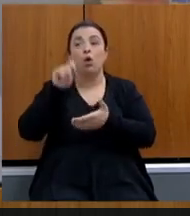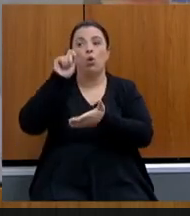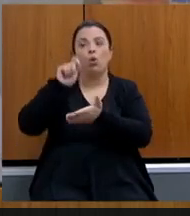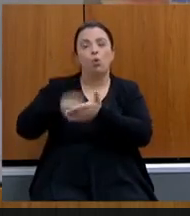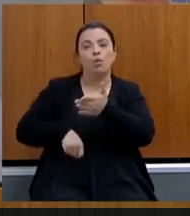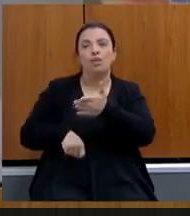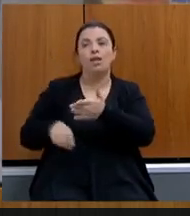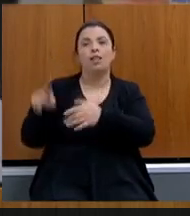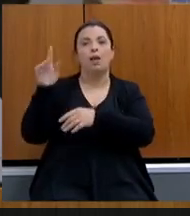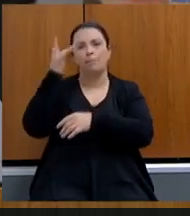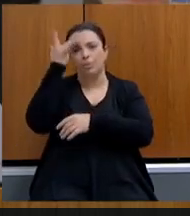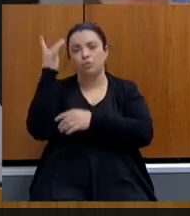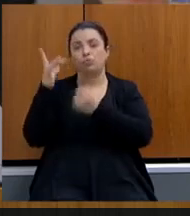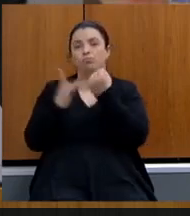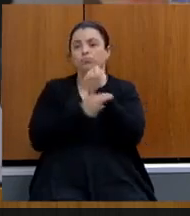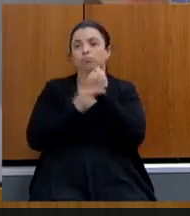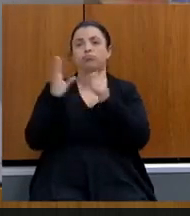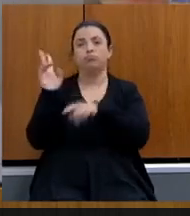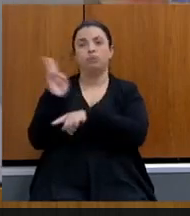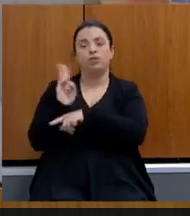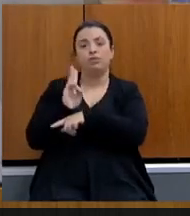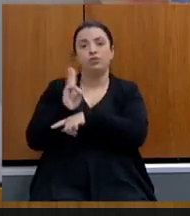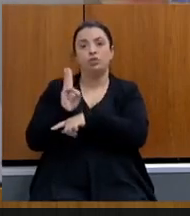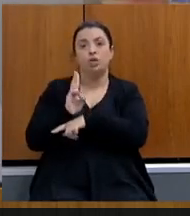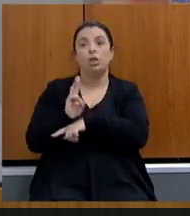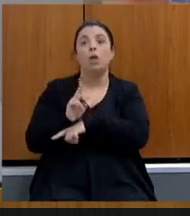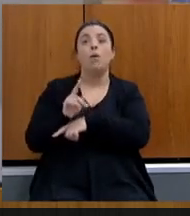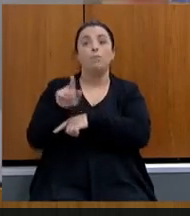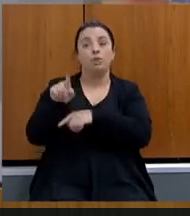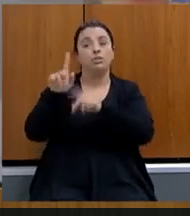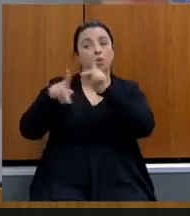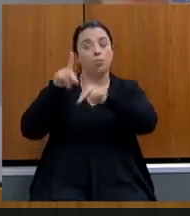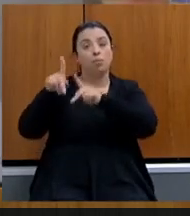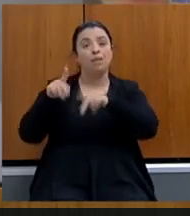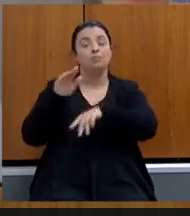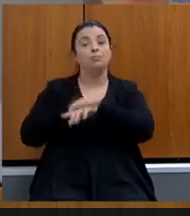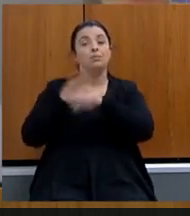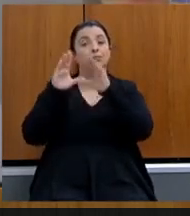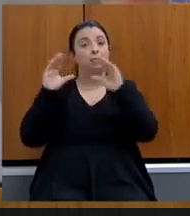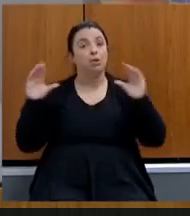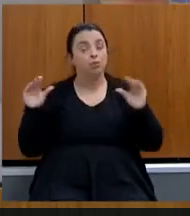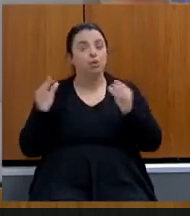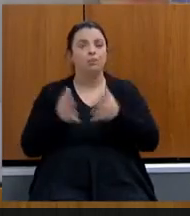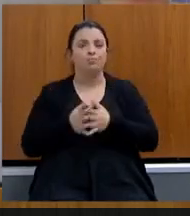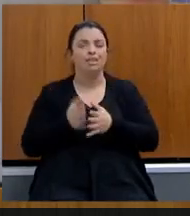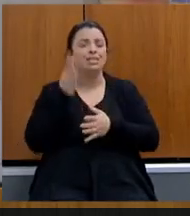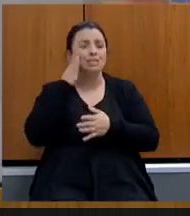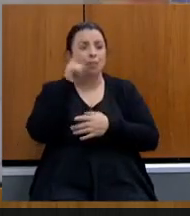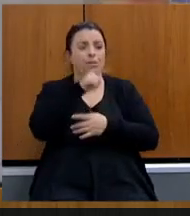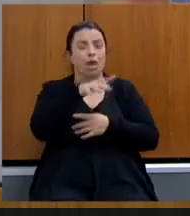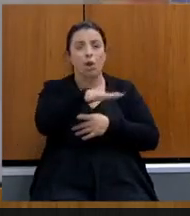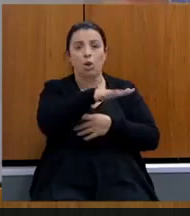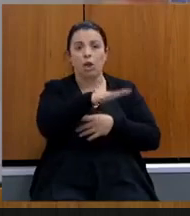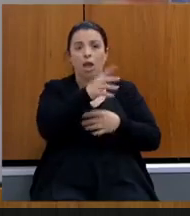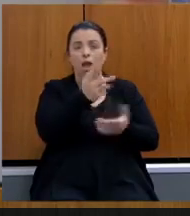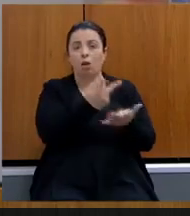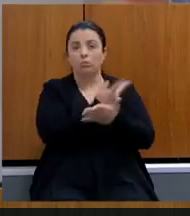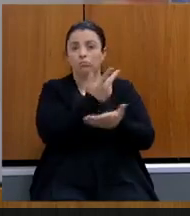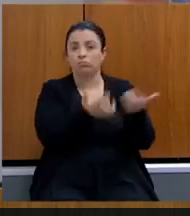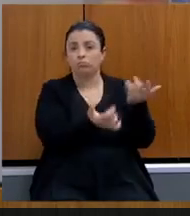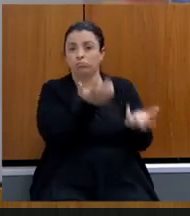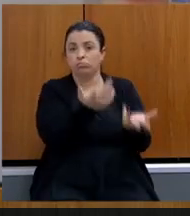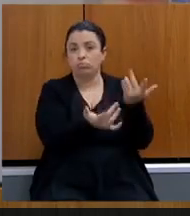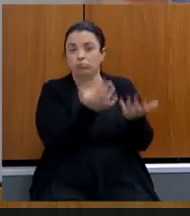Aldeia para diminuir o clima de medo e pavor que passam os indígenas sabe-se que os locais incendiados além de constituir patrimônio